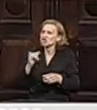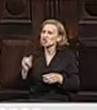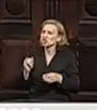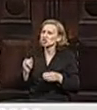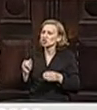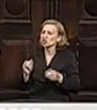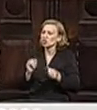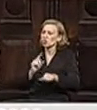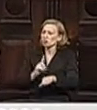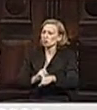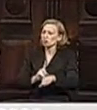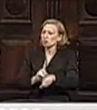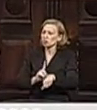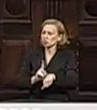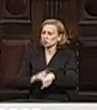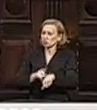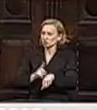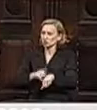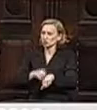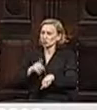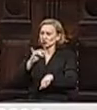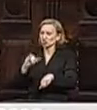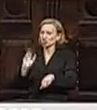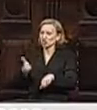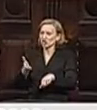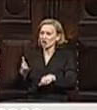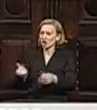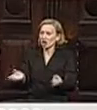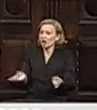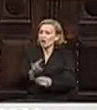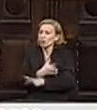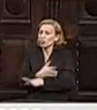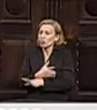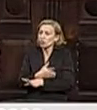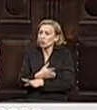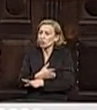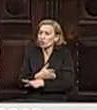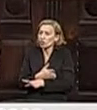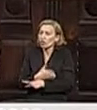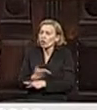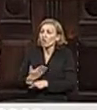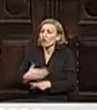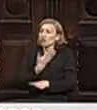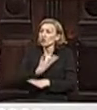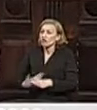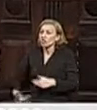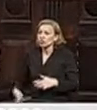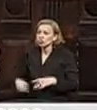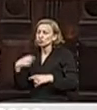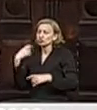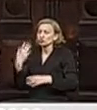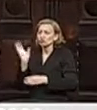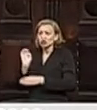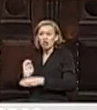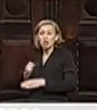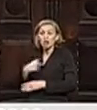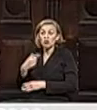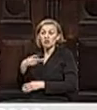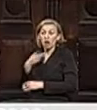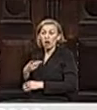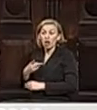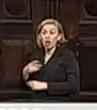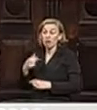se esgotaram e hoje eu levei ao governador do estado a minha grave preocupação, porque no dia 17